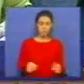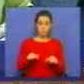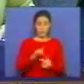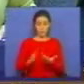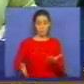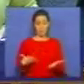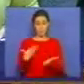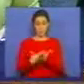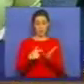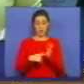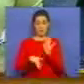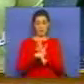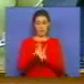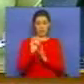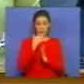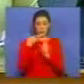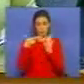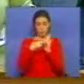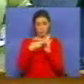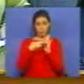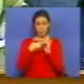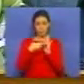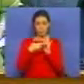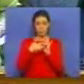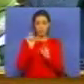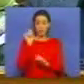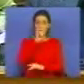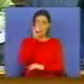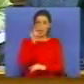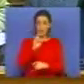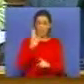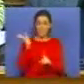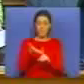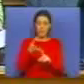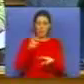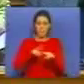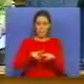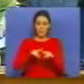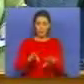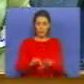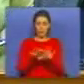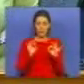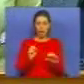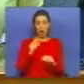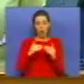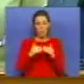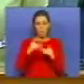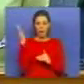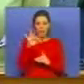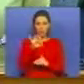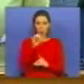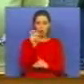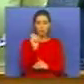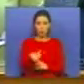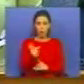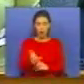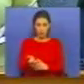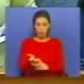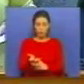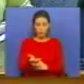nesta proposta de lei é introduzida a questão da pena de prisão igual ou superior a 8